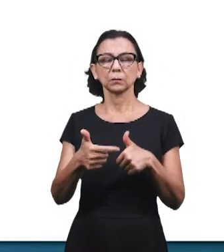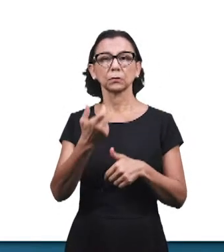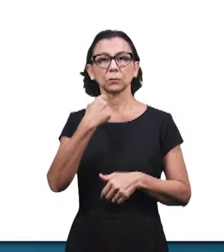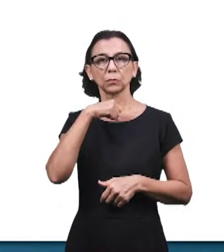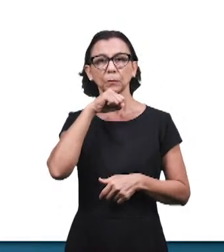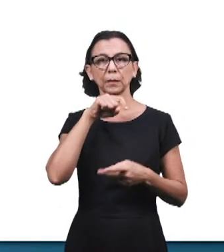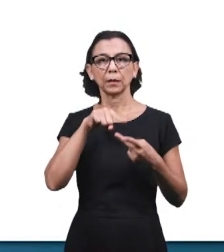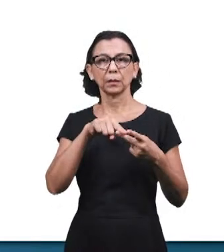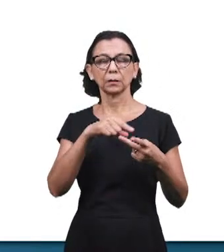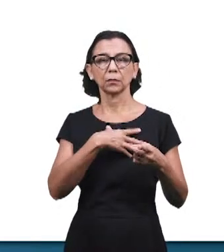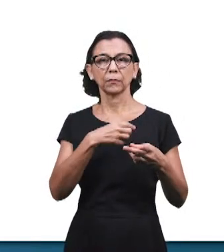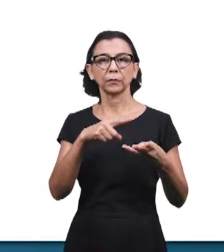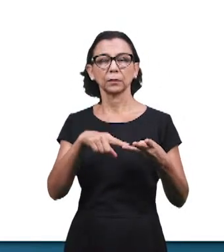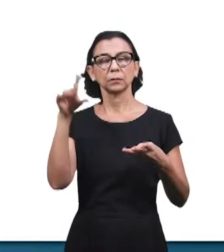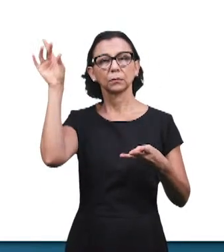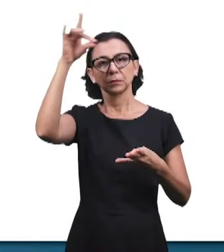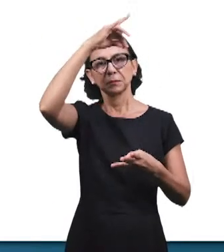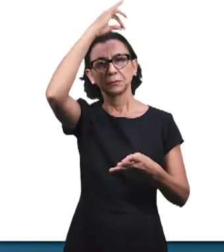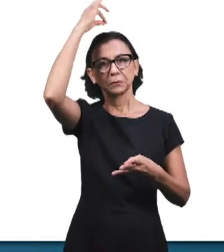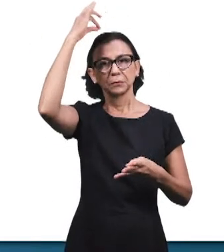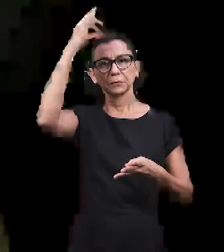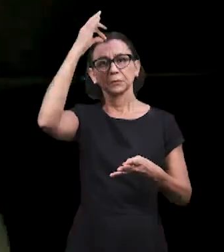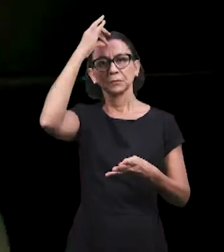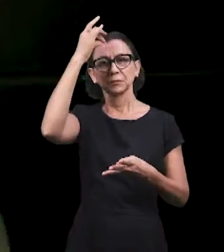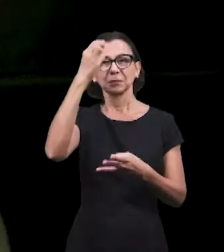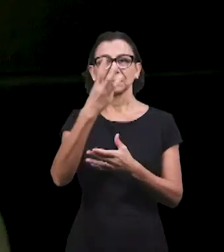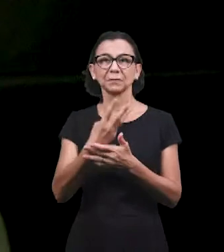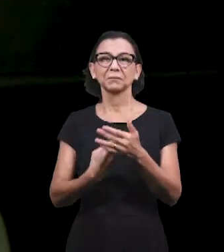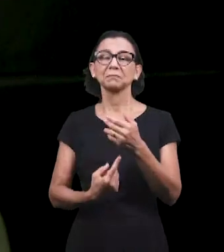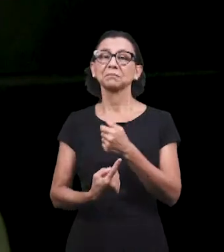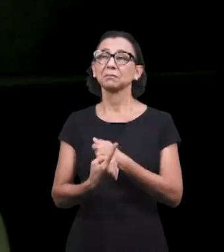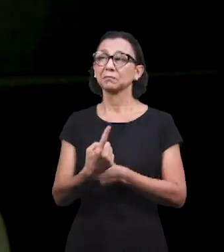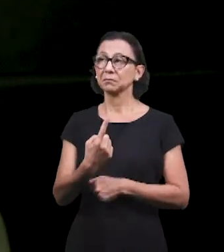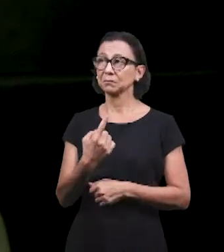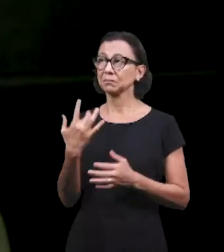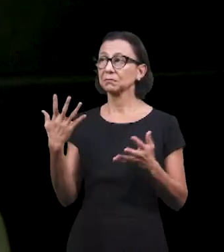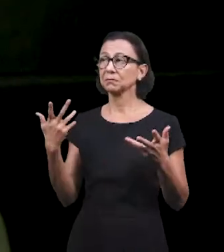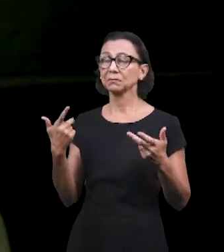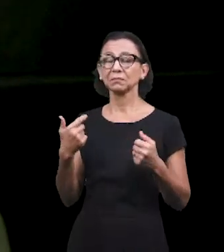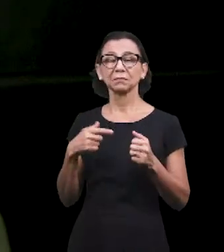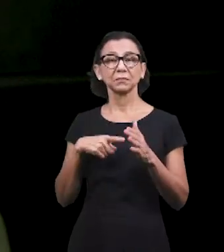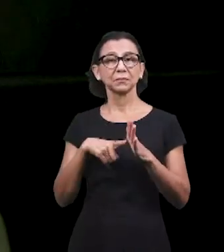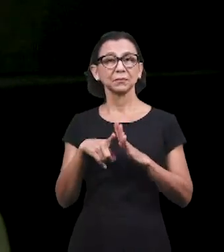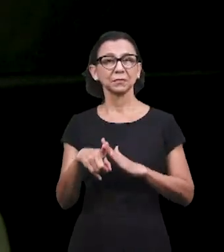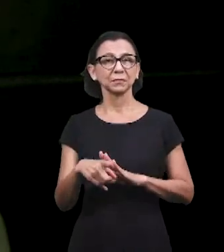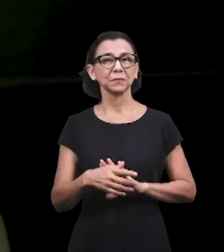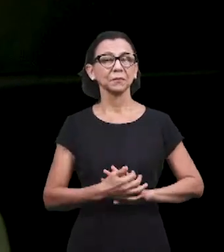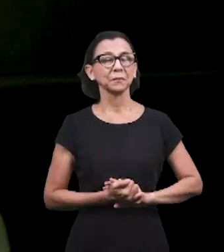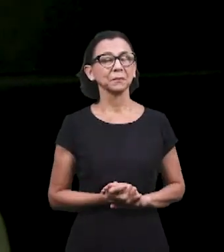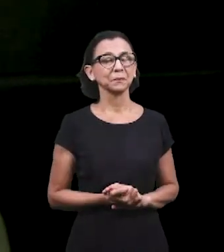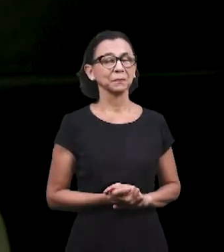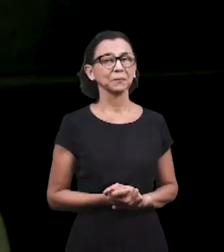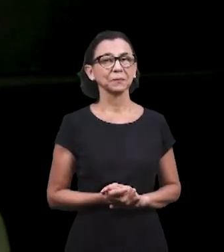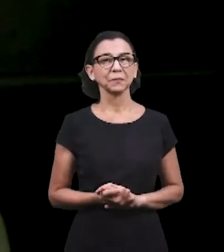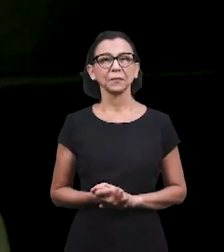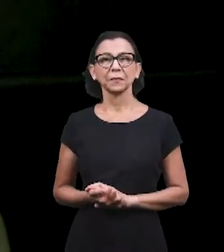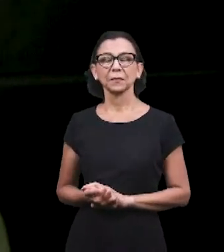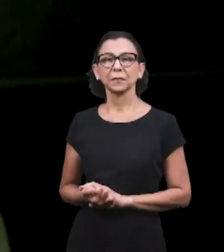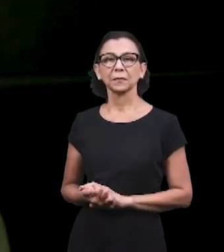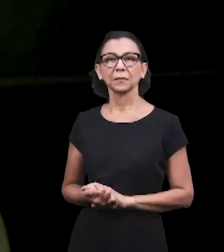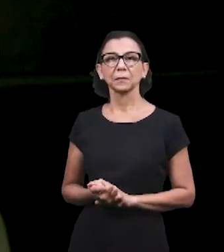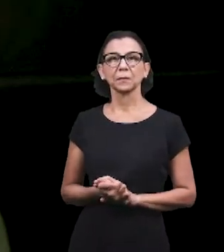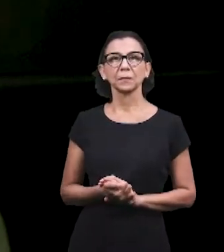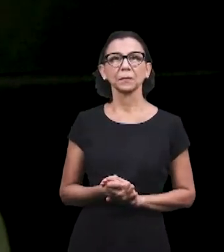do Filho e do Espírito Santo. Que maravilha essa pergunta, porque quem vai nos dar essa resposta e vai nos